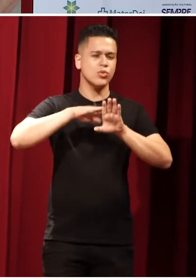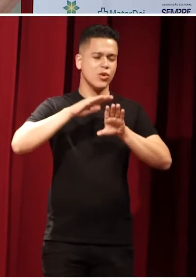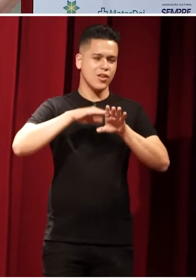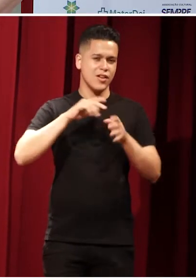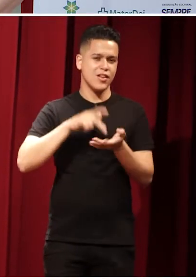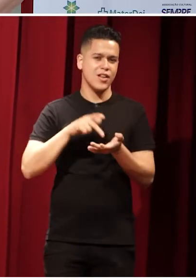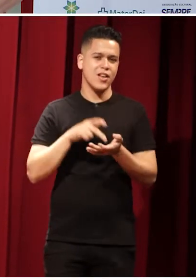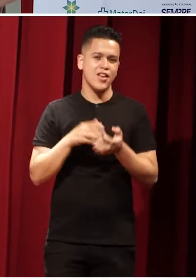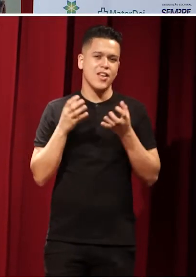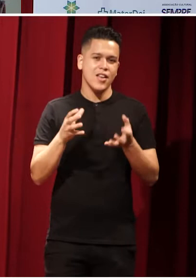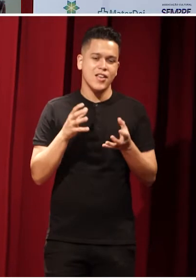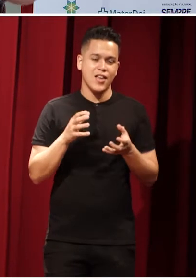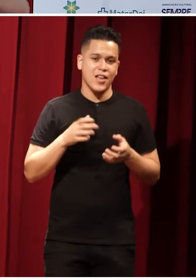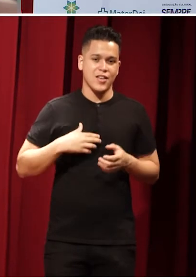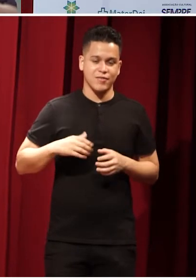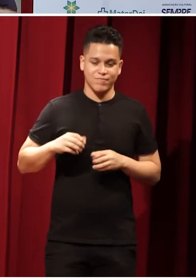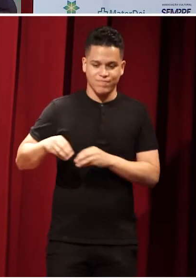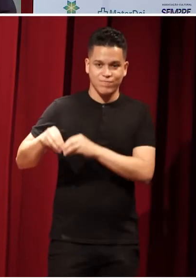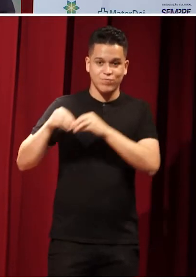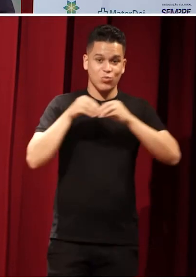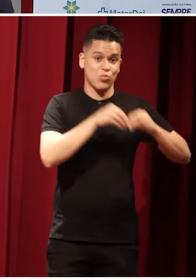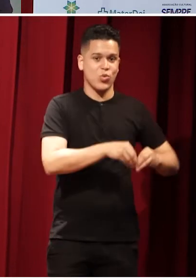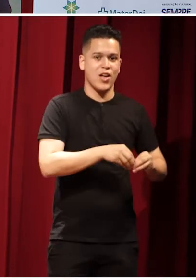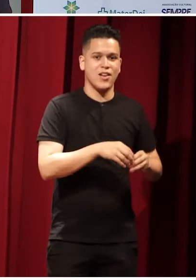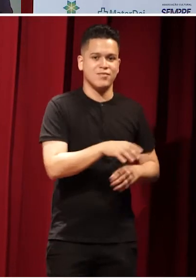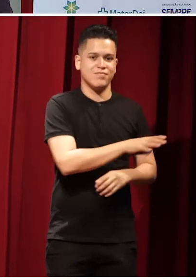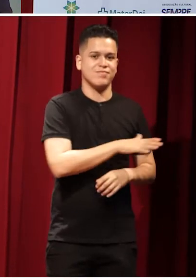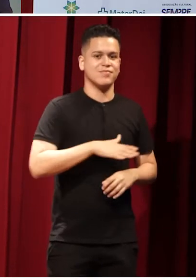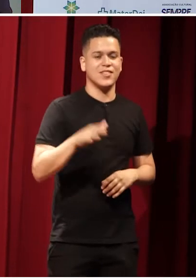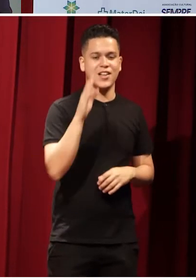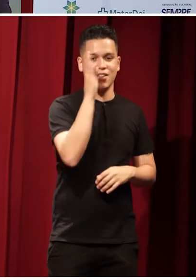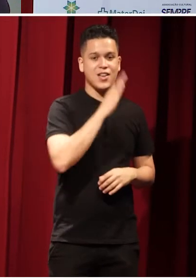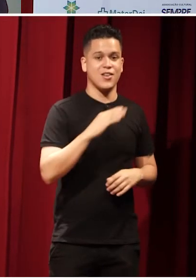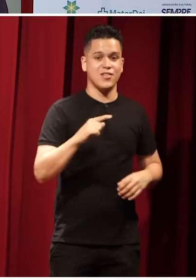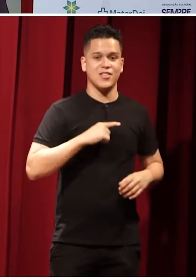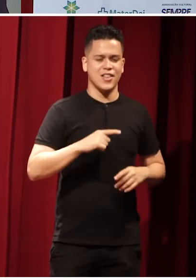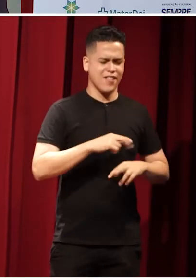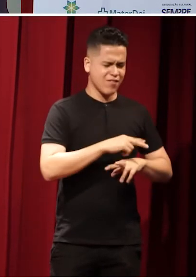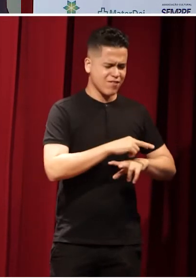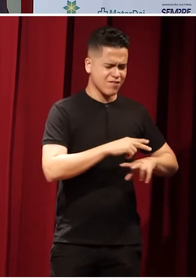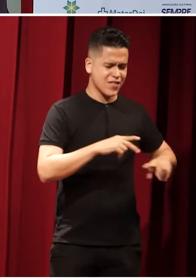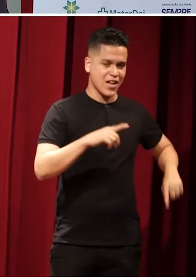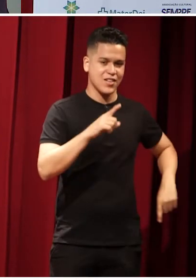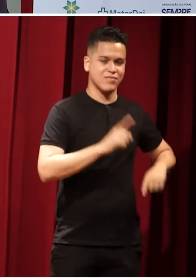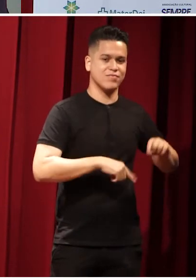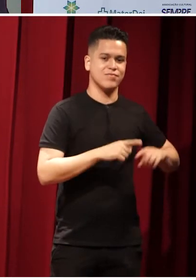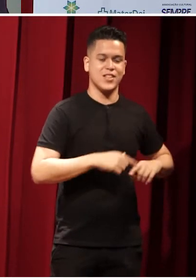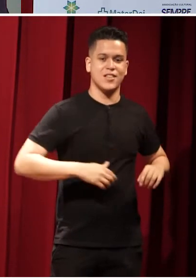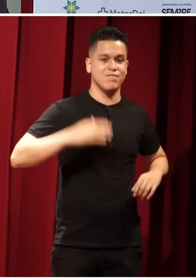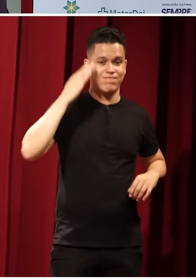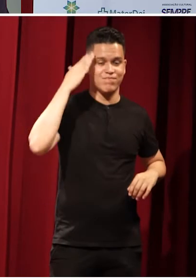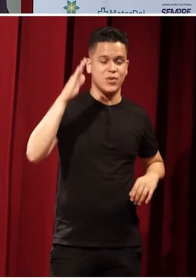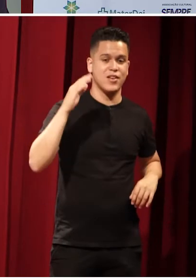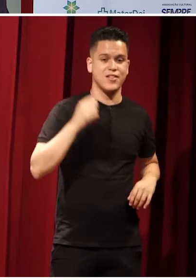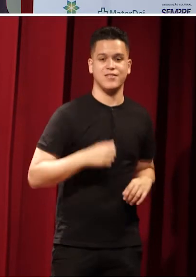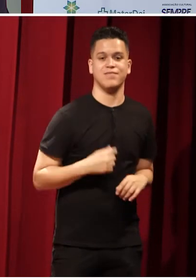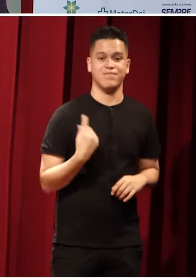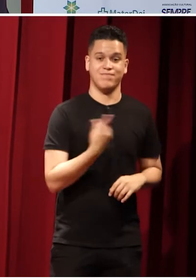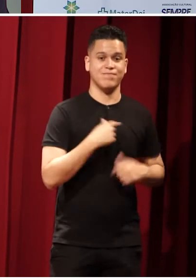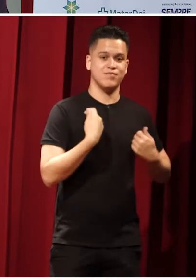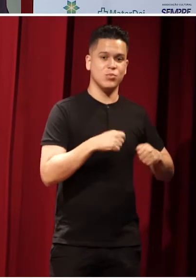ocupar territórios brasileiros que eles sabem que são ricos em matérias-primas para